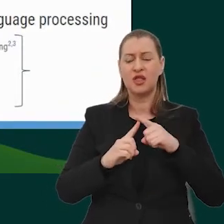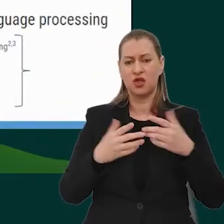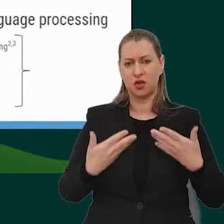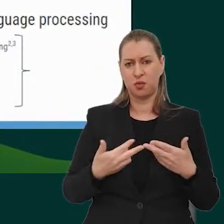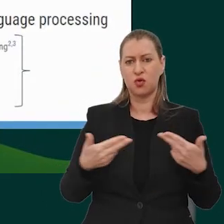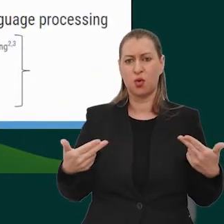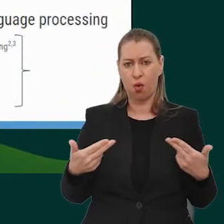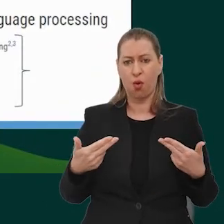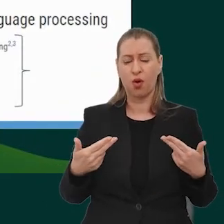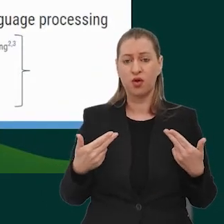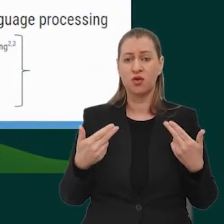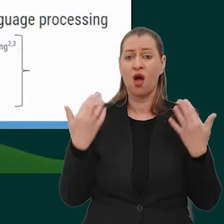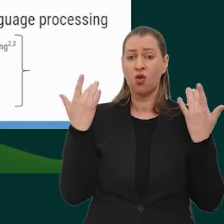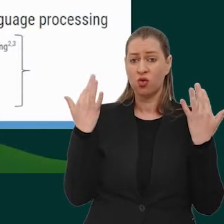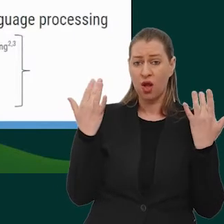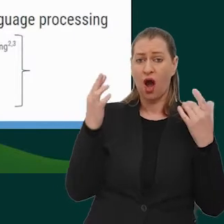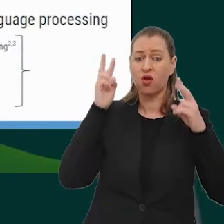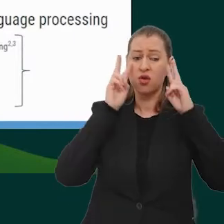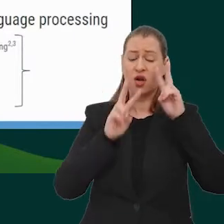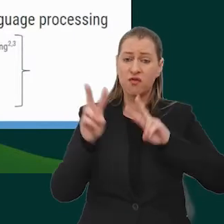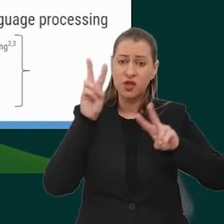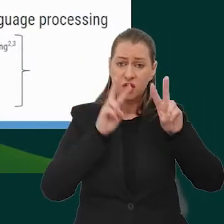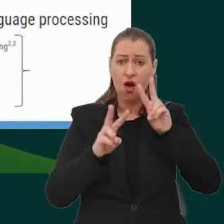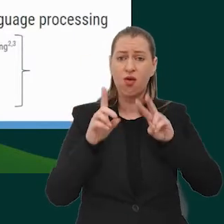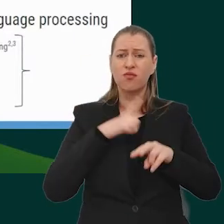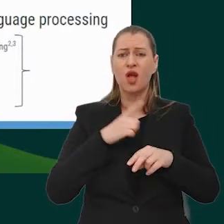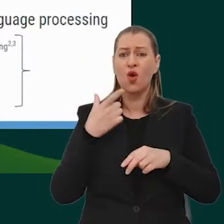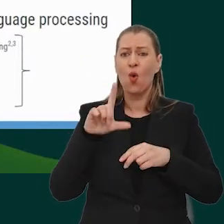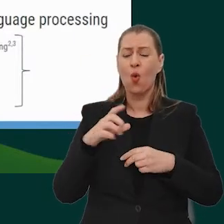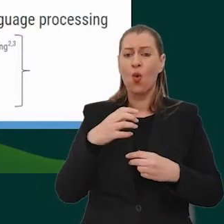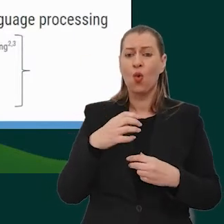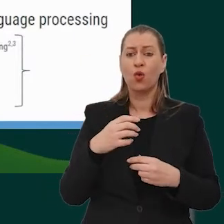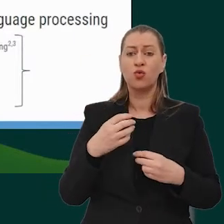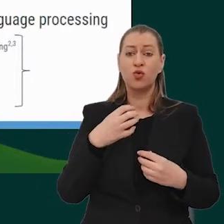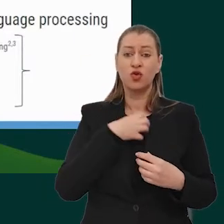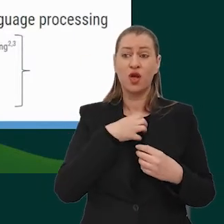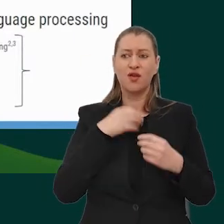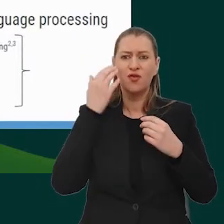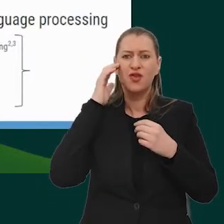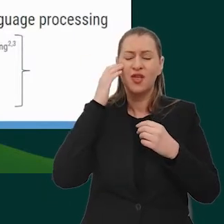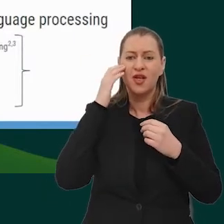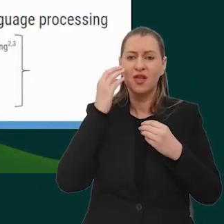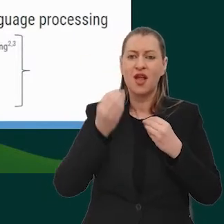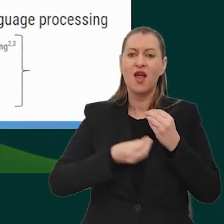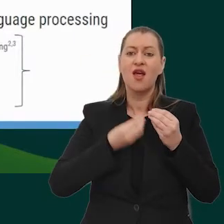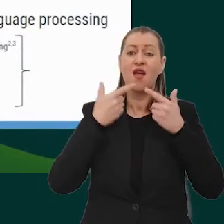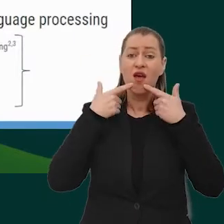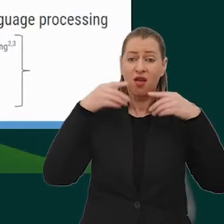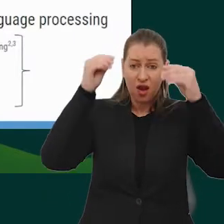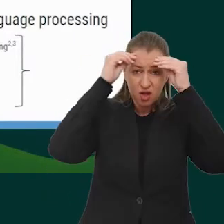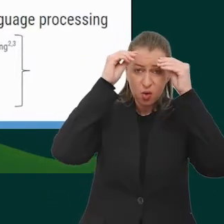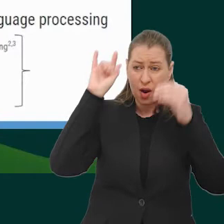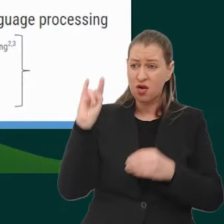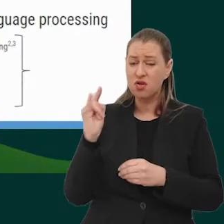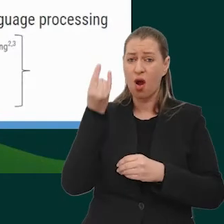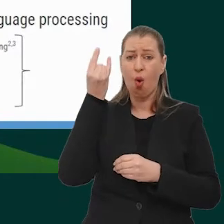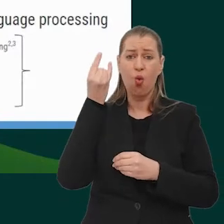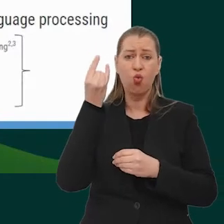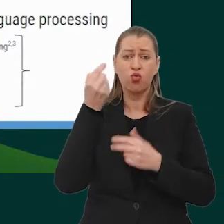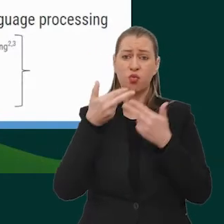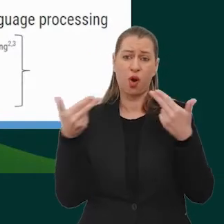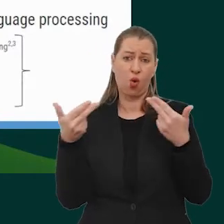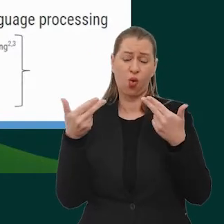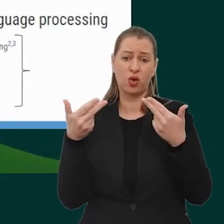situação no tato, na visão, eu tenho tantos outros sentidos para entender aquilo que a linguagem ele é uma última ferramenta,